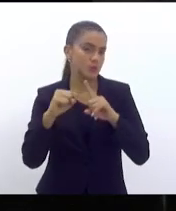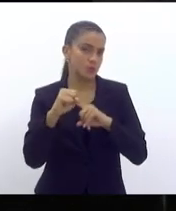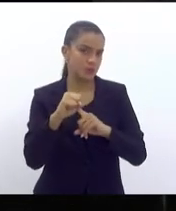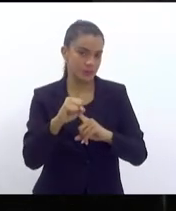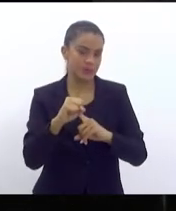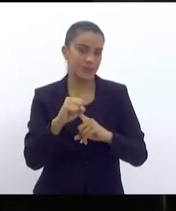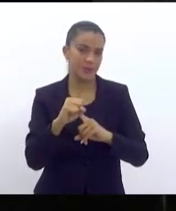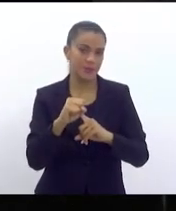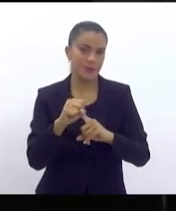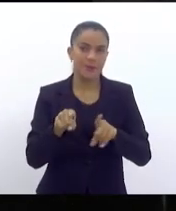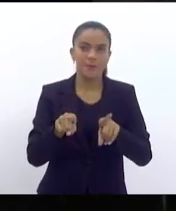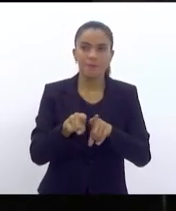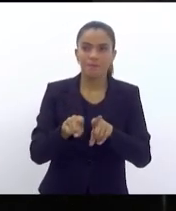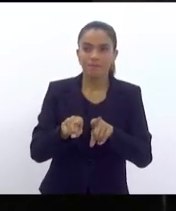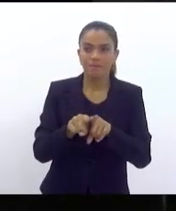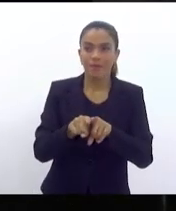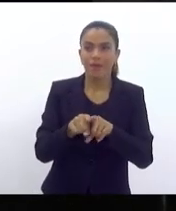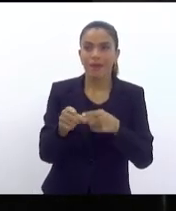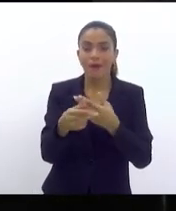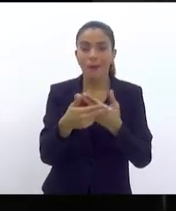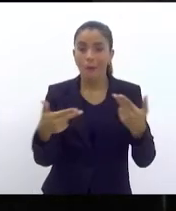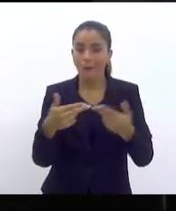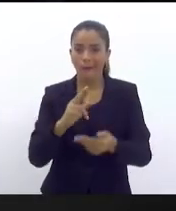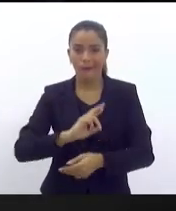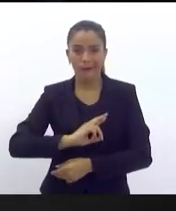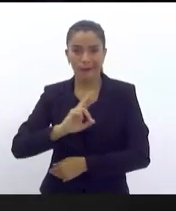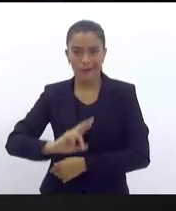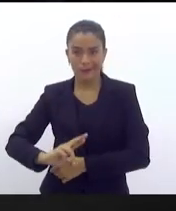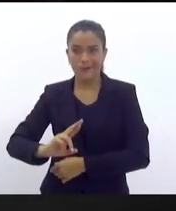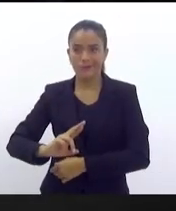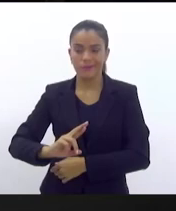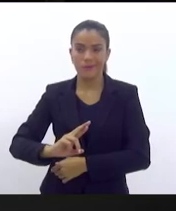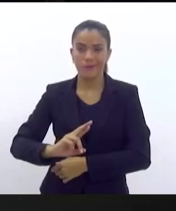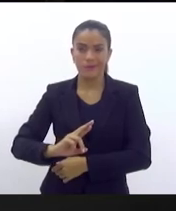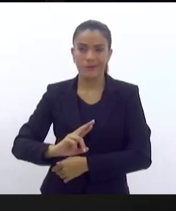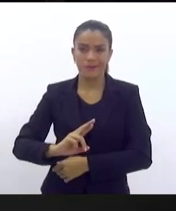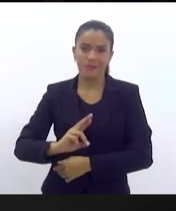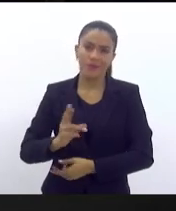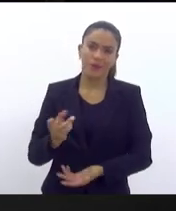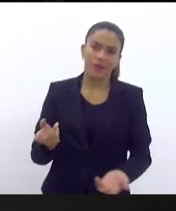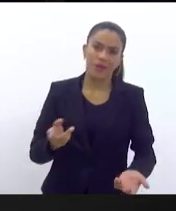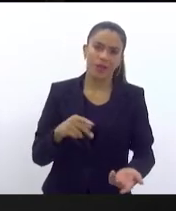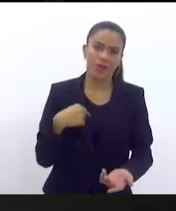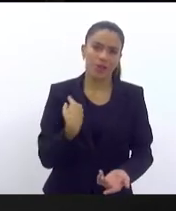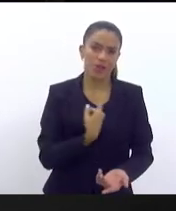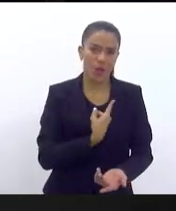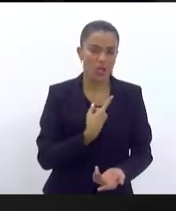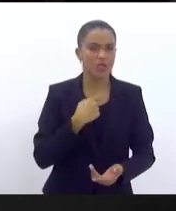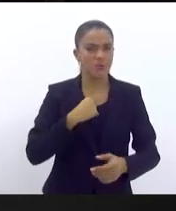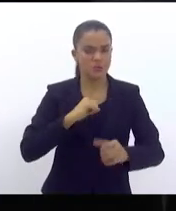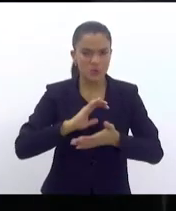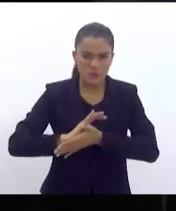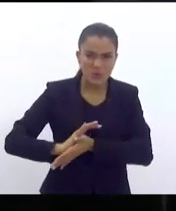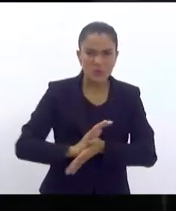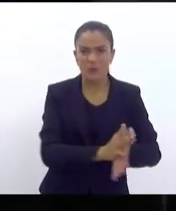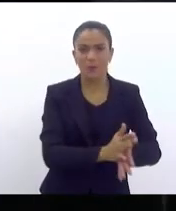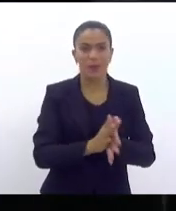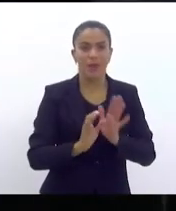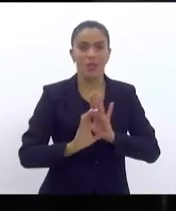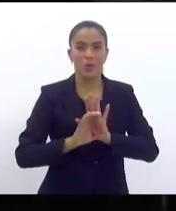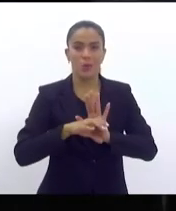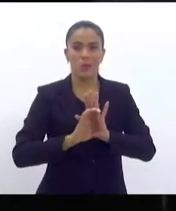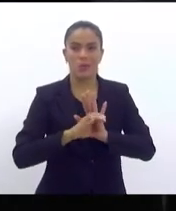e era algo religioso isso é nós temos que combater esse tipo de conceito